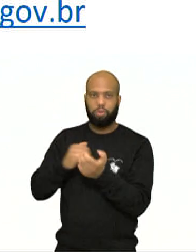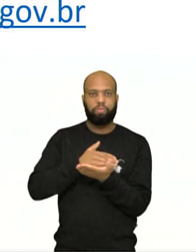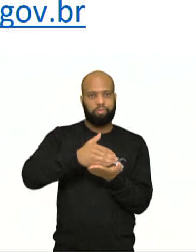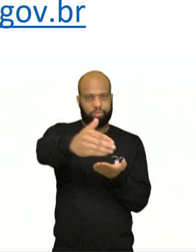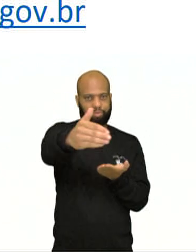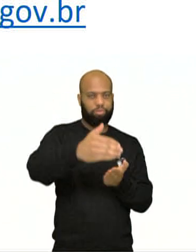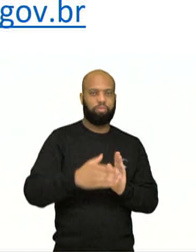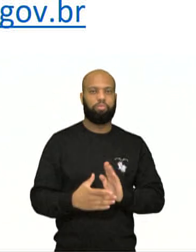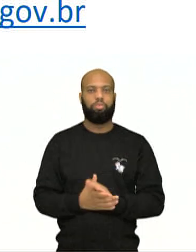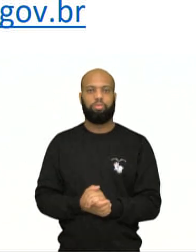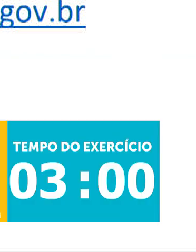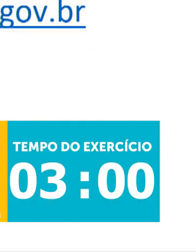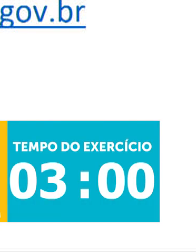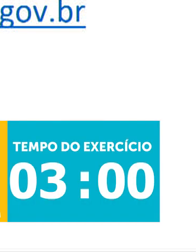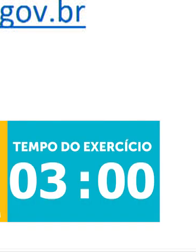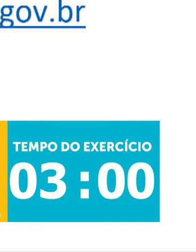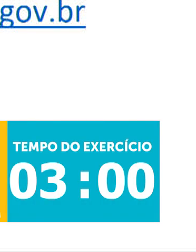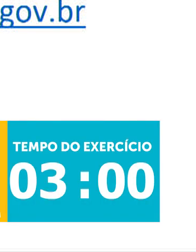Comece!